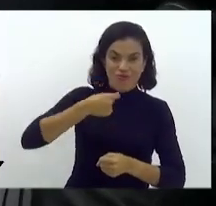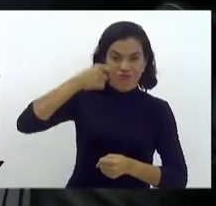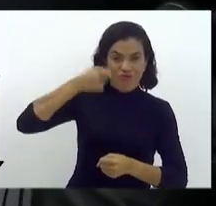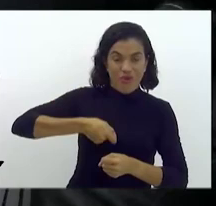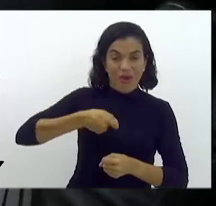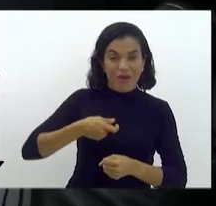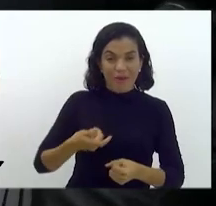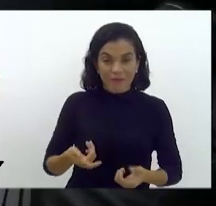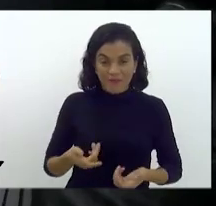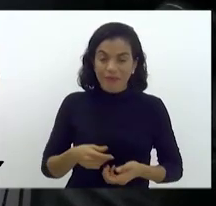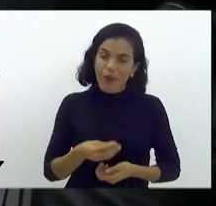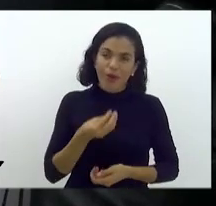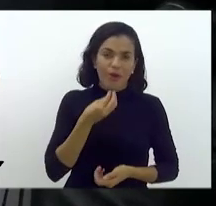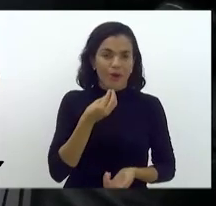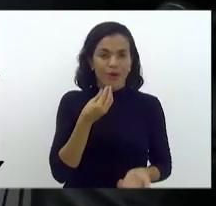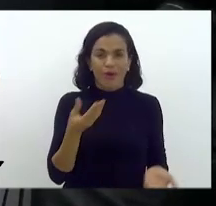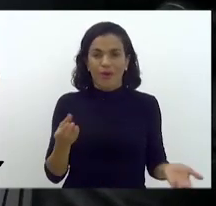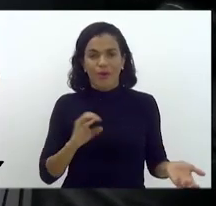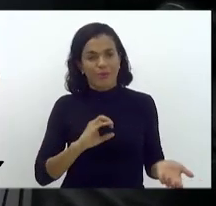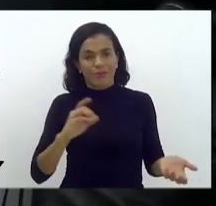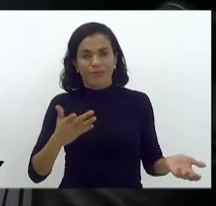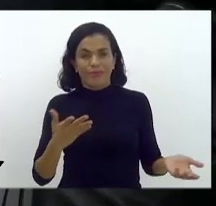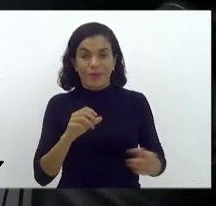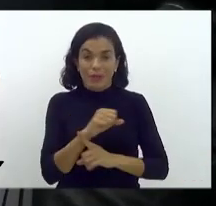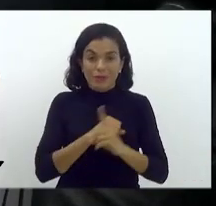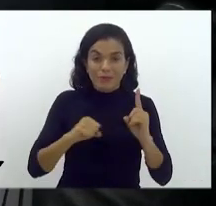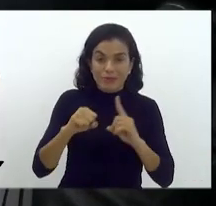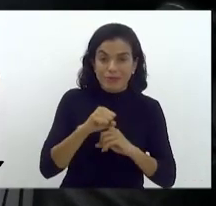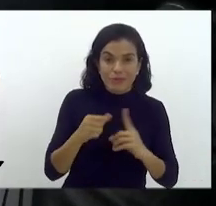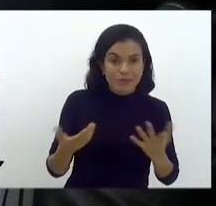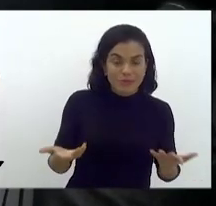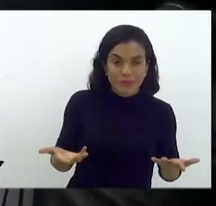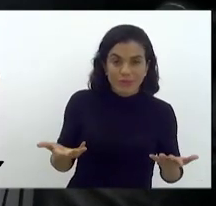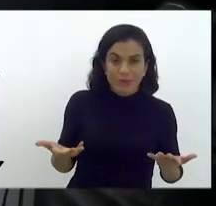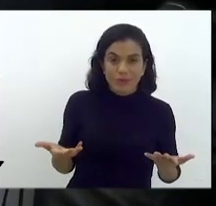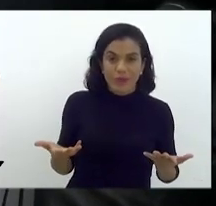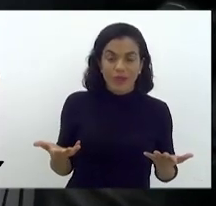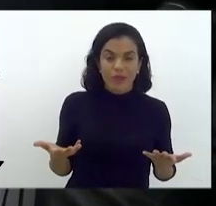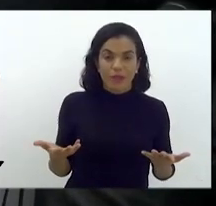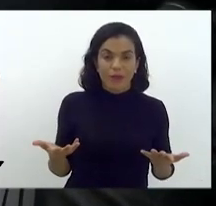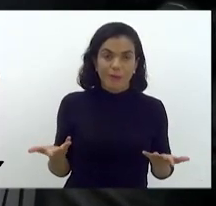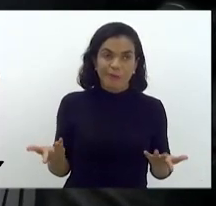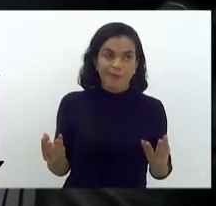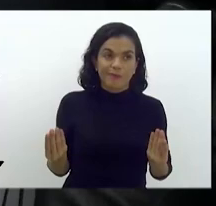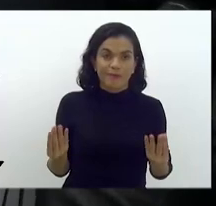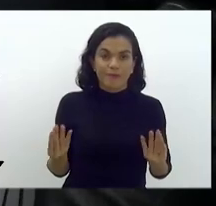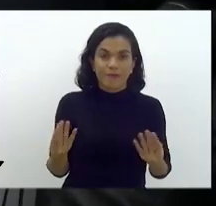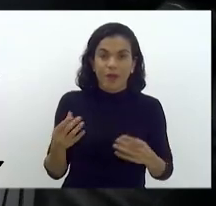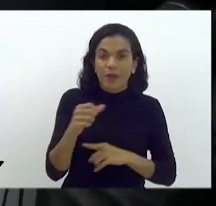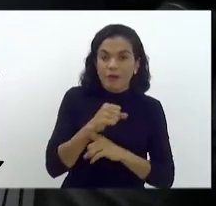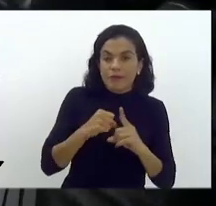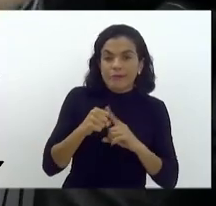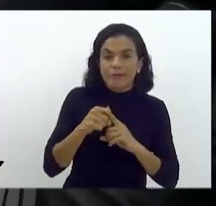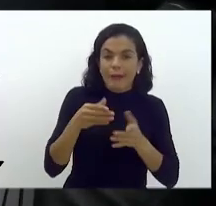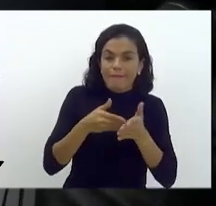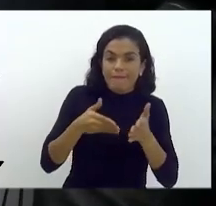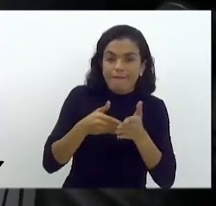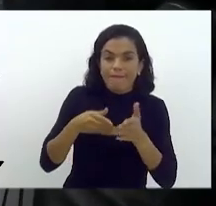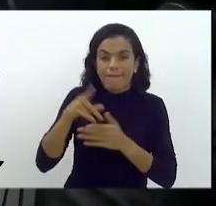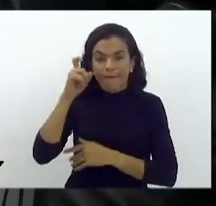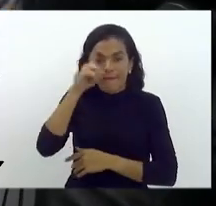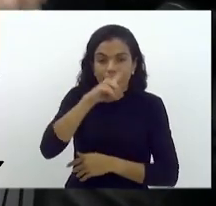E é claro que numa sociedade foi de todas as dificuldades